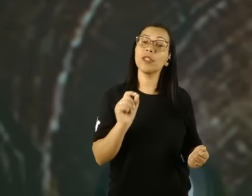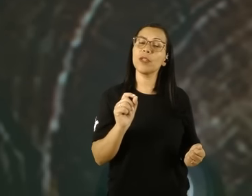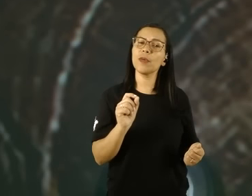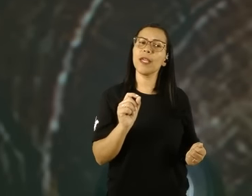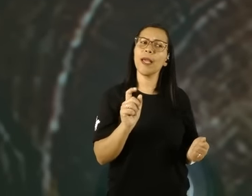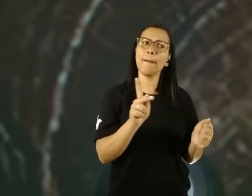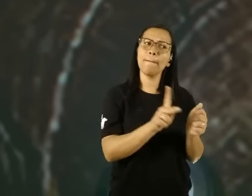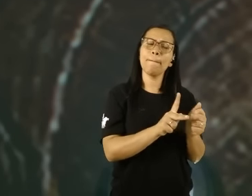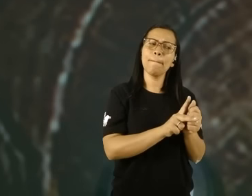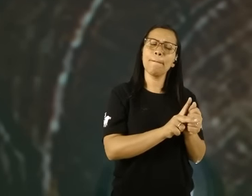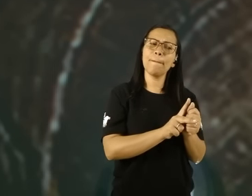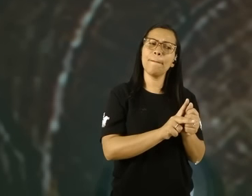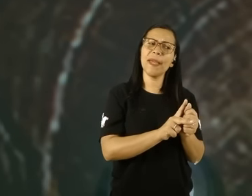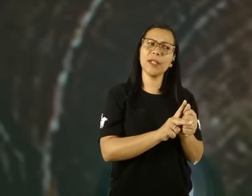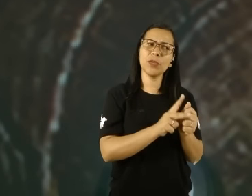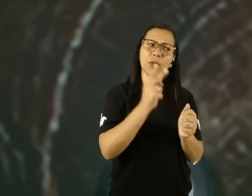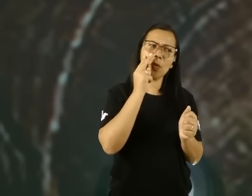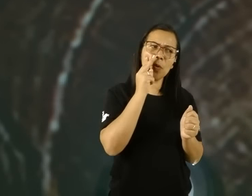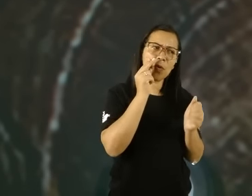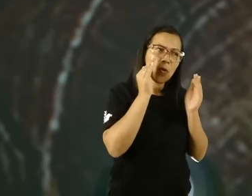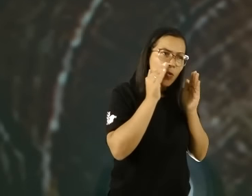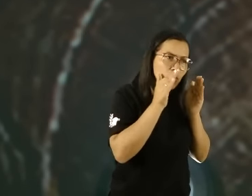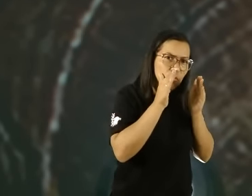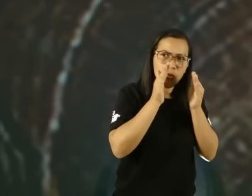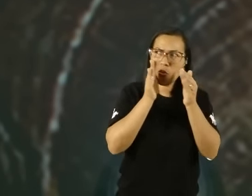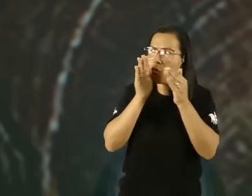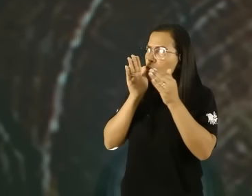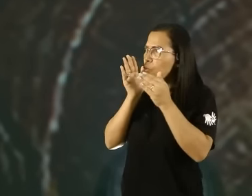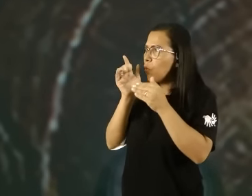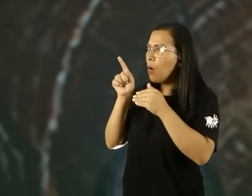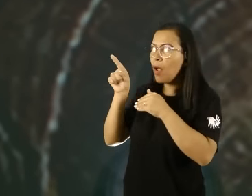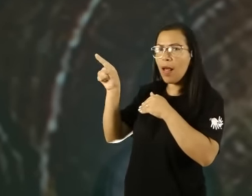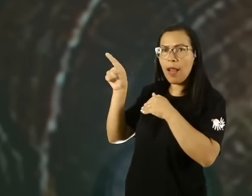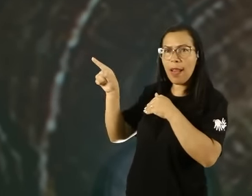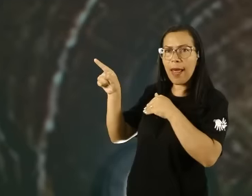repete: gente, é Jesus.